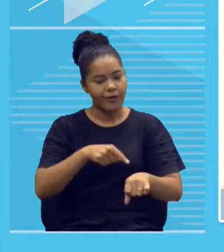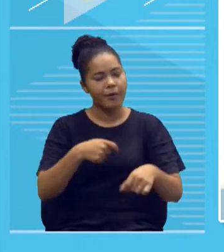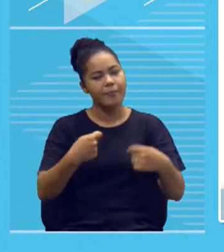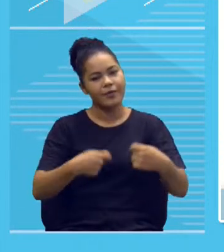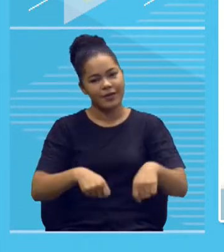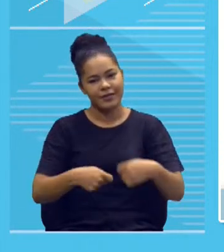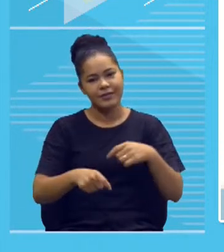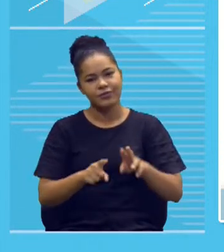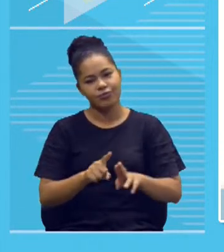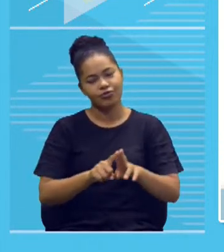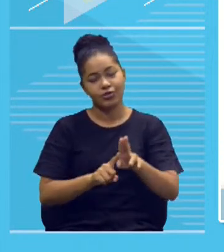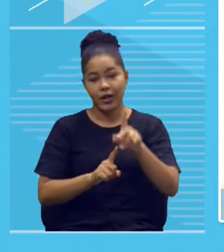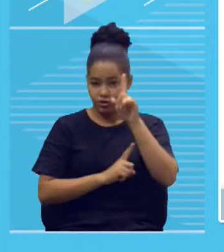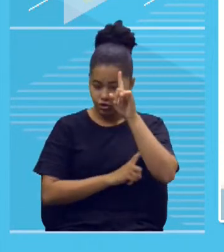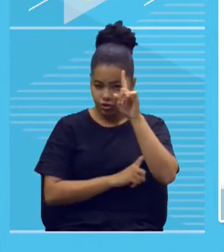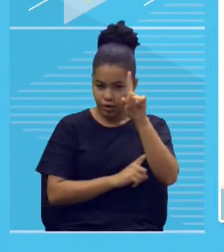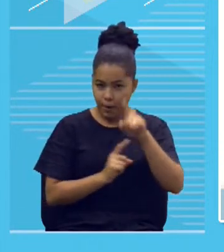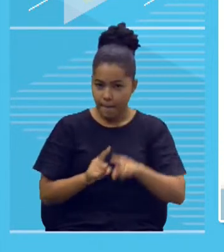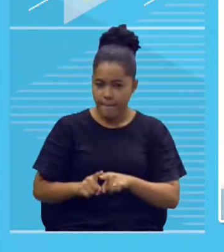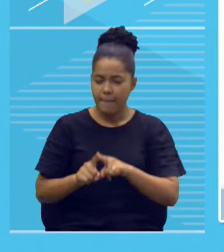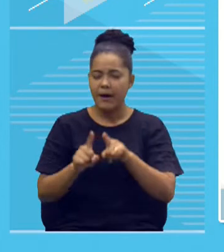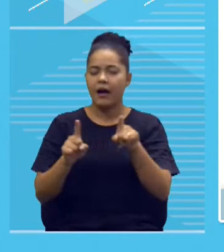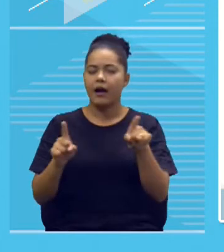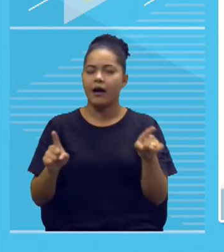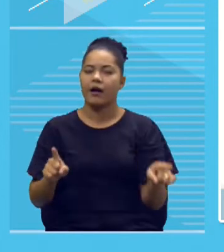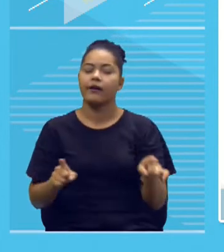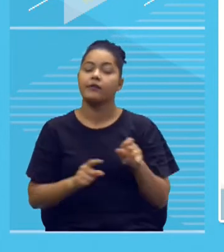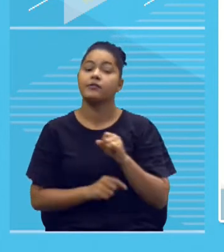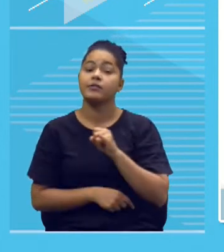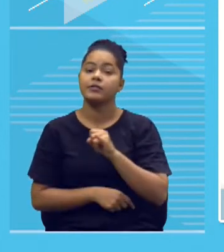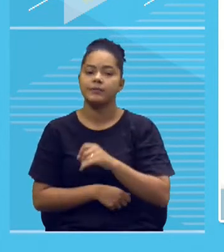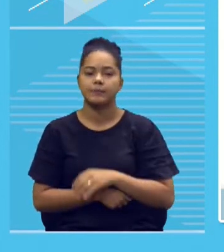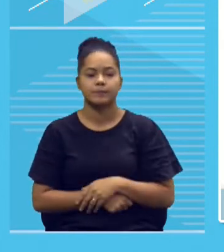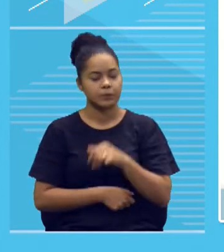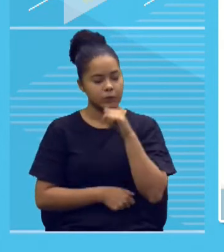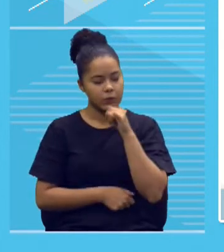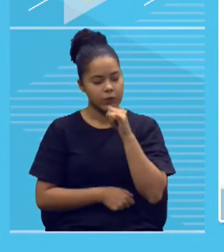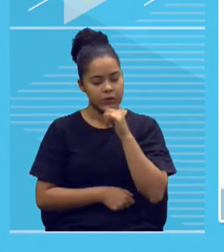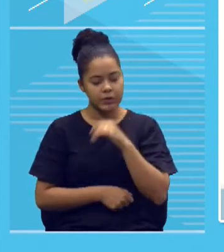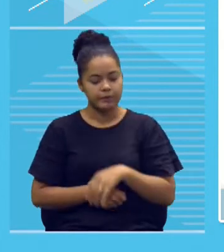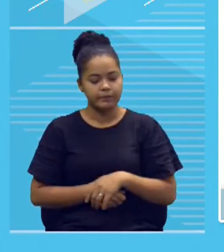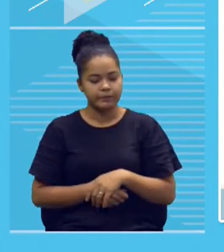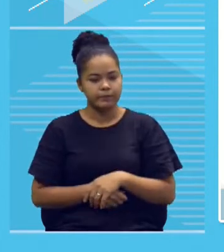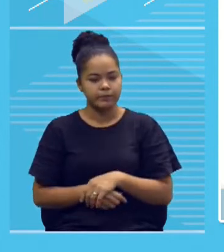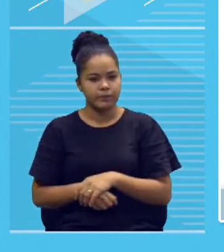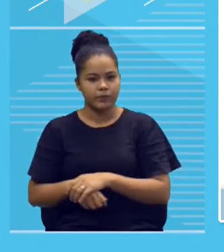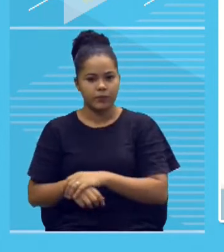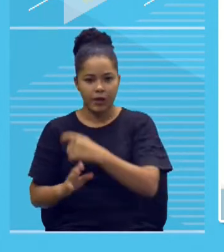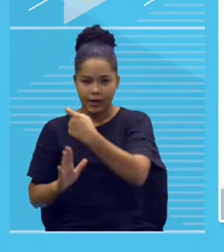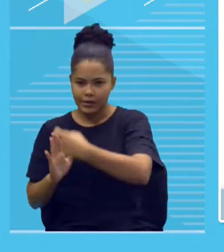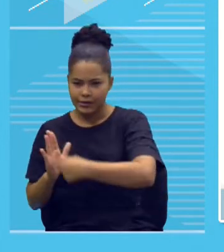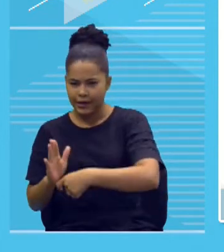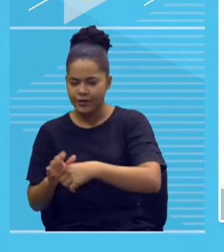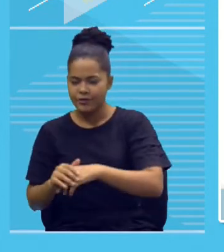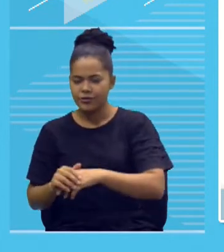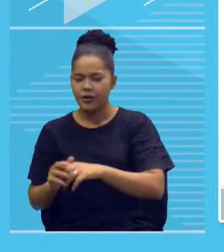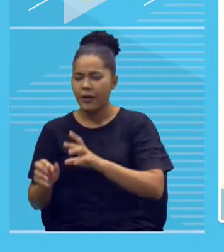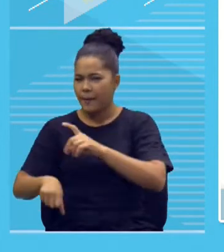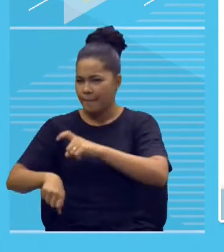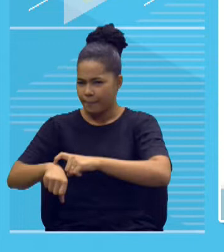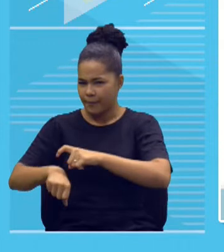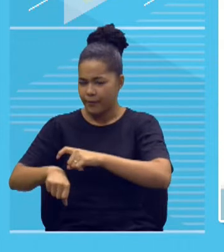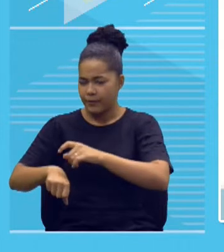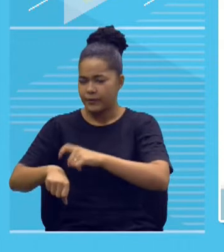dia se a minha taxa Professor estiver ao mês o meu tempo tem que estar na unidade